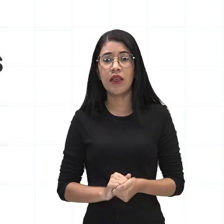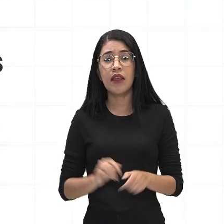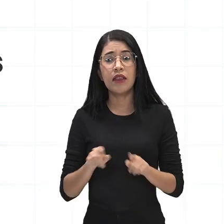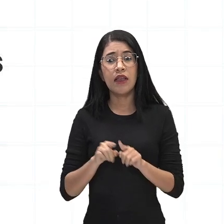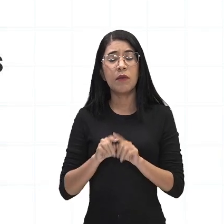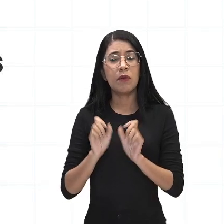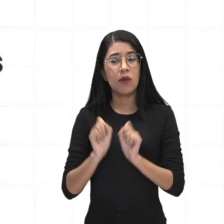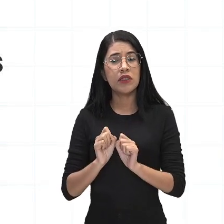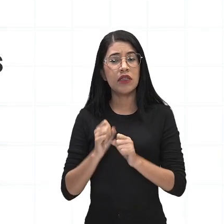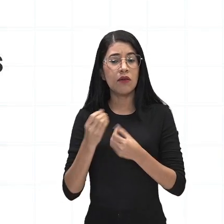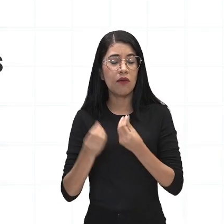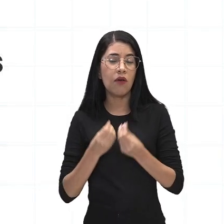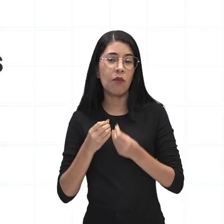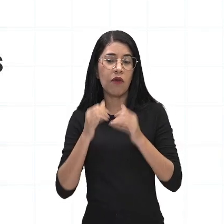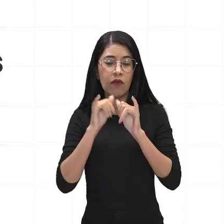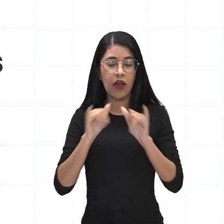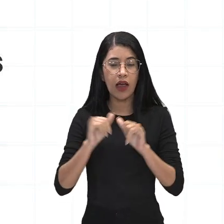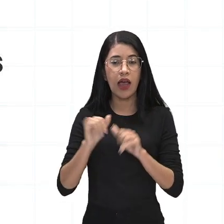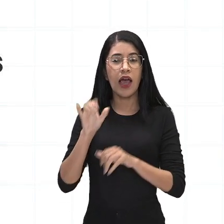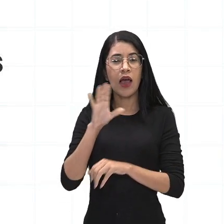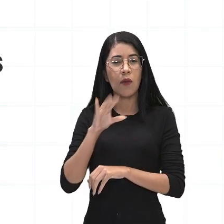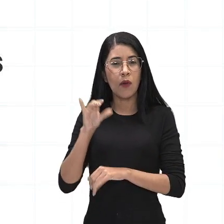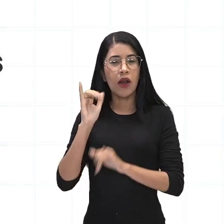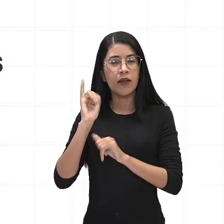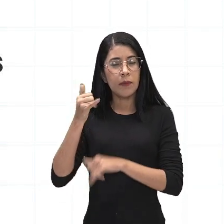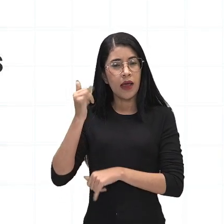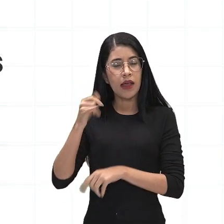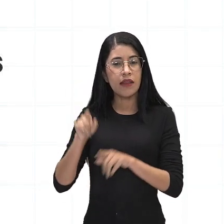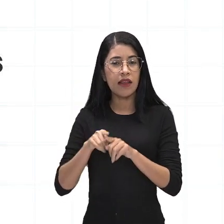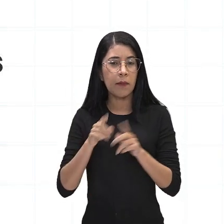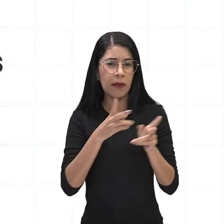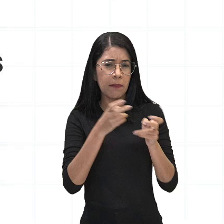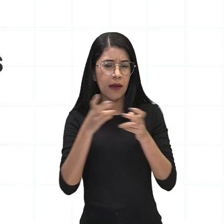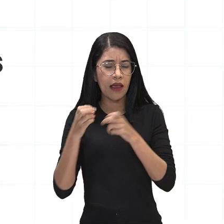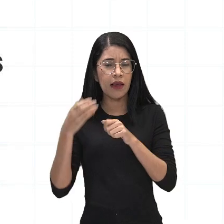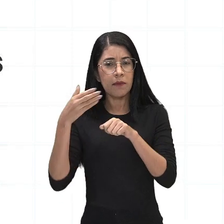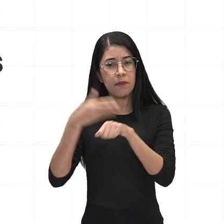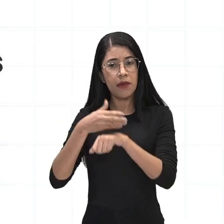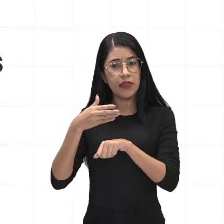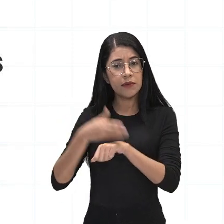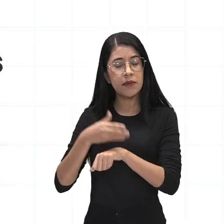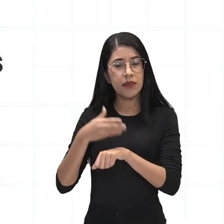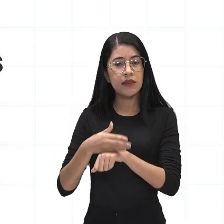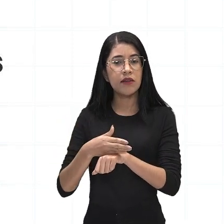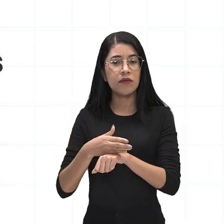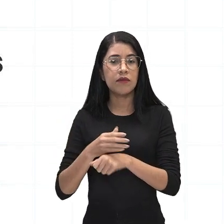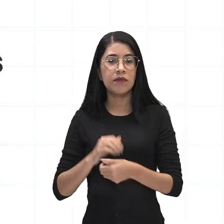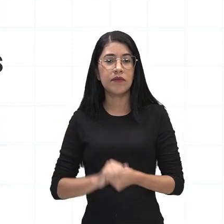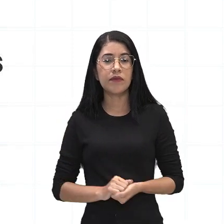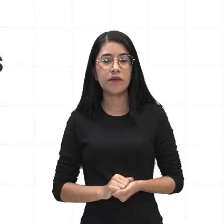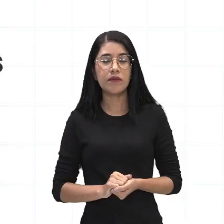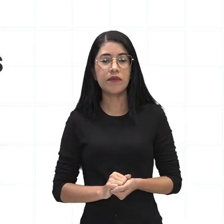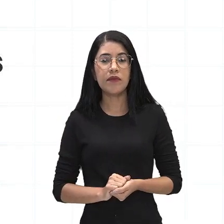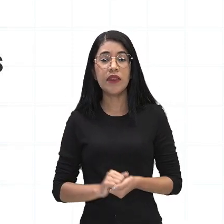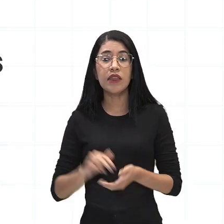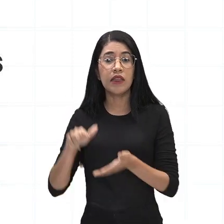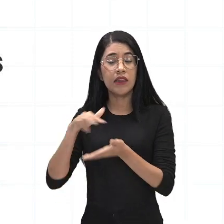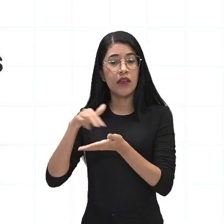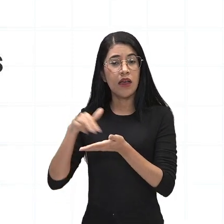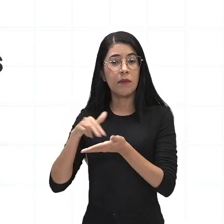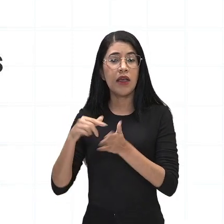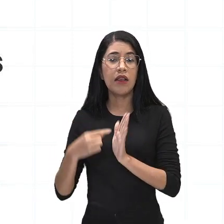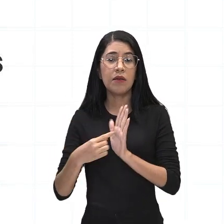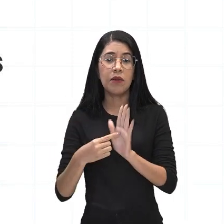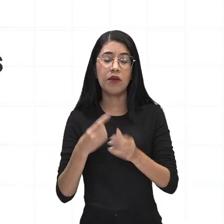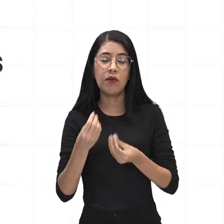de práticas orais, observação e participação direta. Essas danças refletem